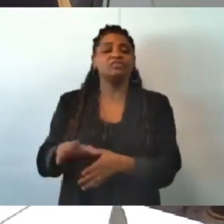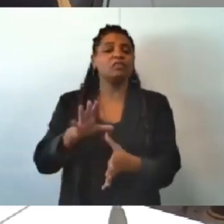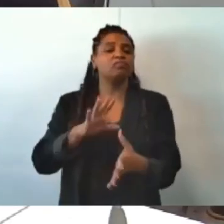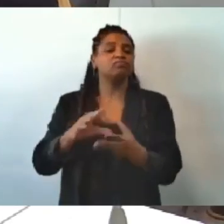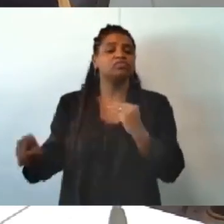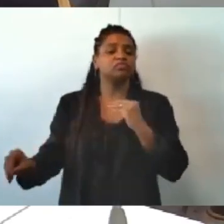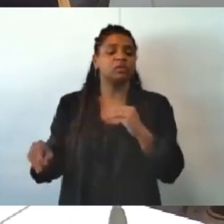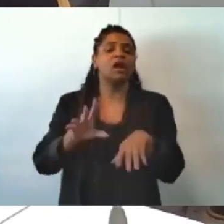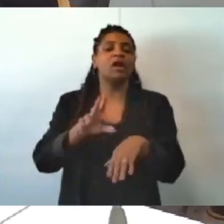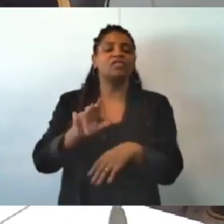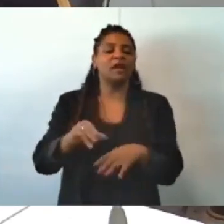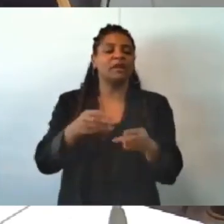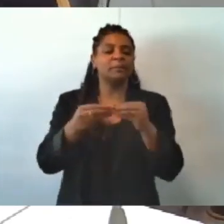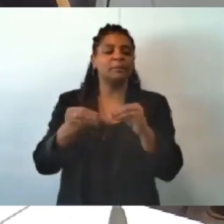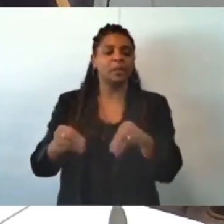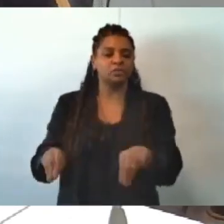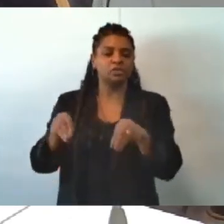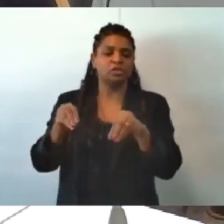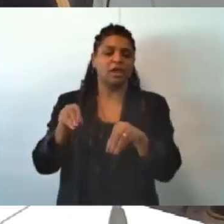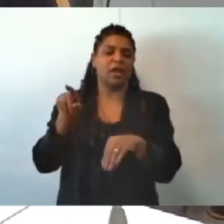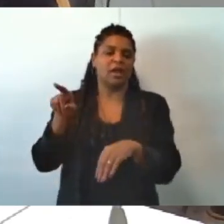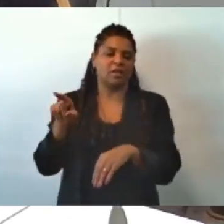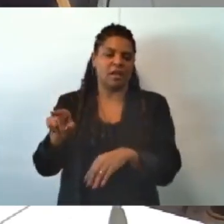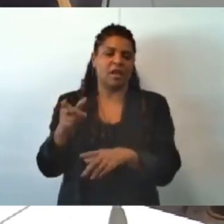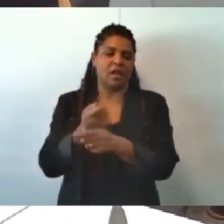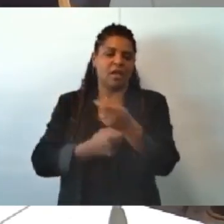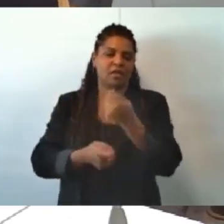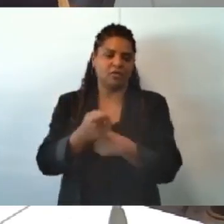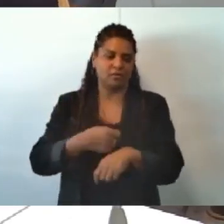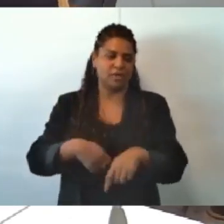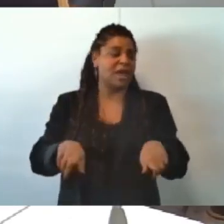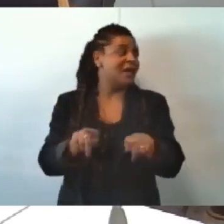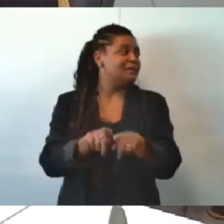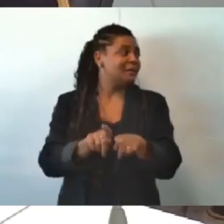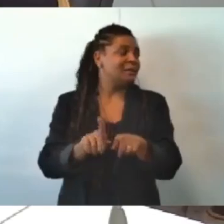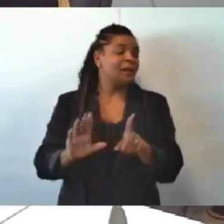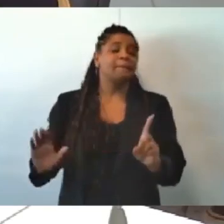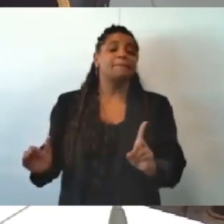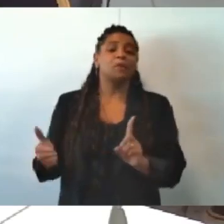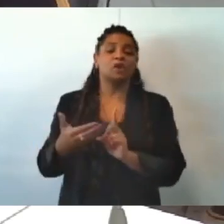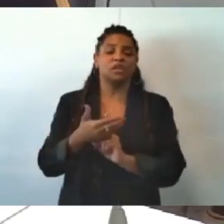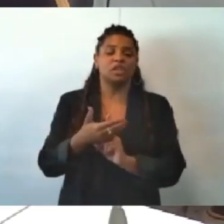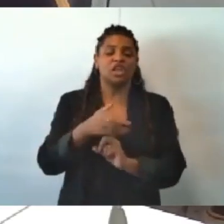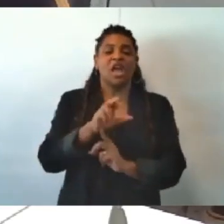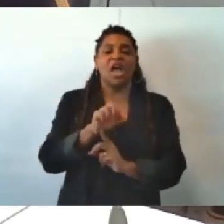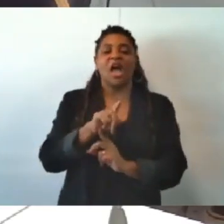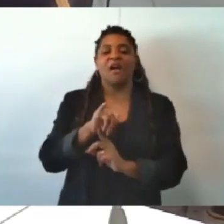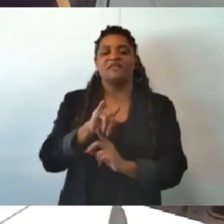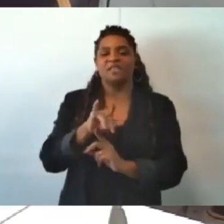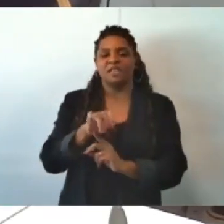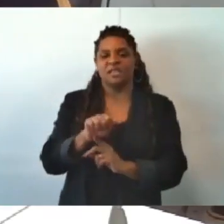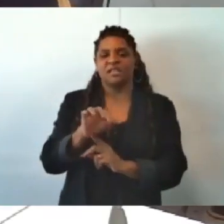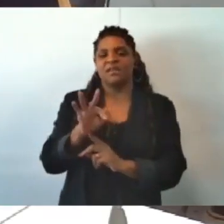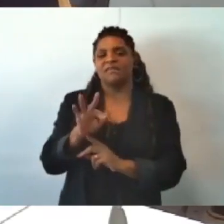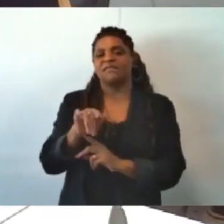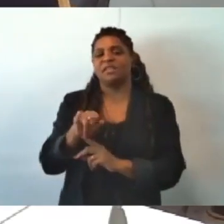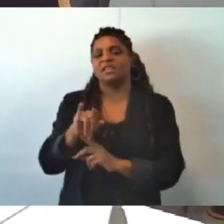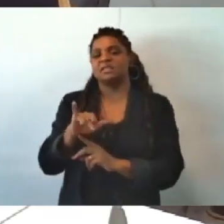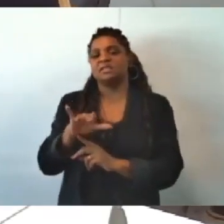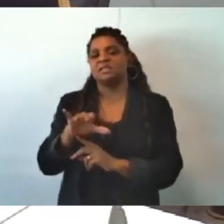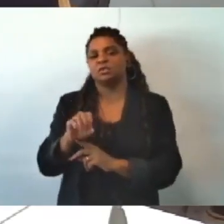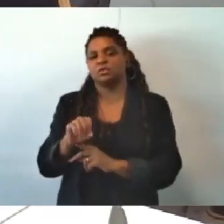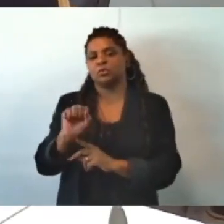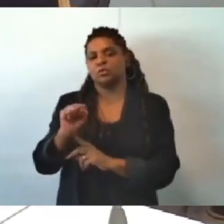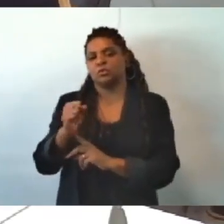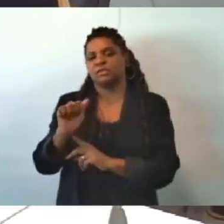também proteger a Avenida Francisco Salles, que é maravilhosamente cuidada pelos próprios moradores e que não